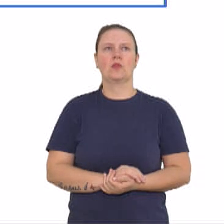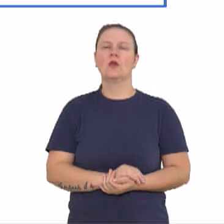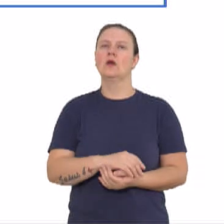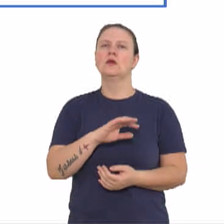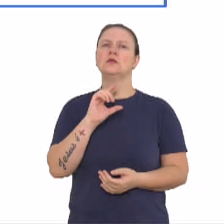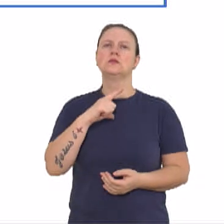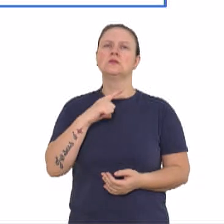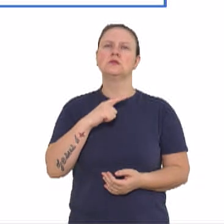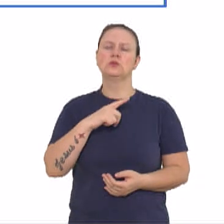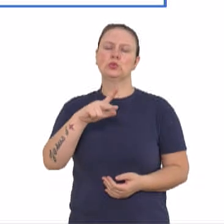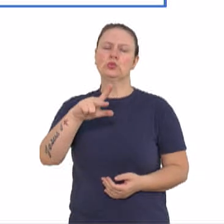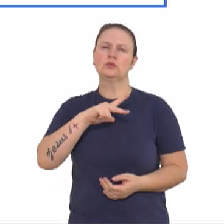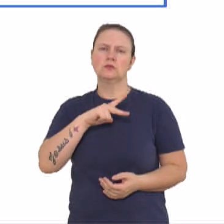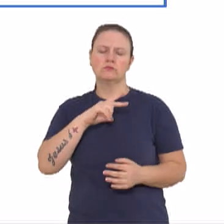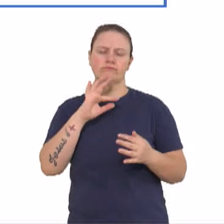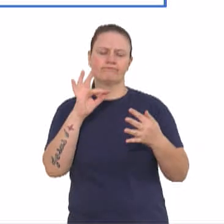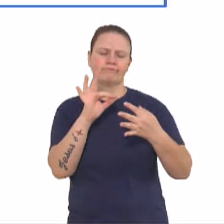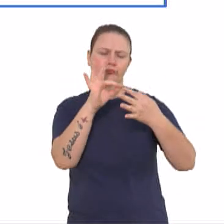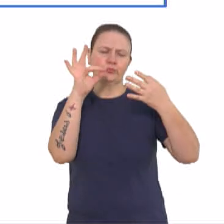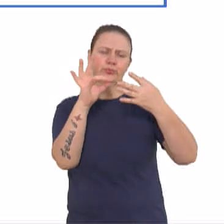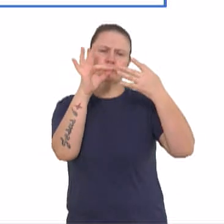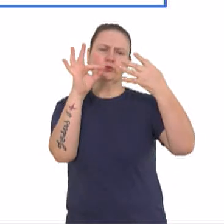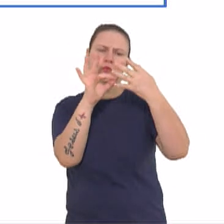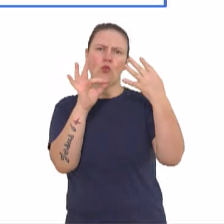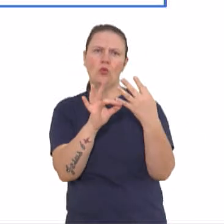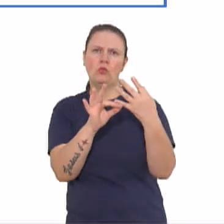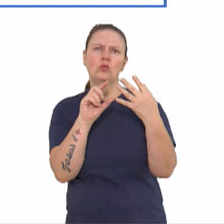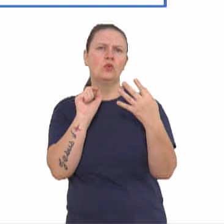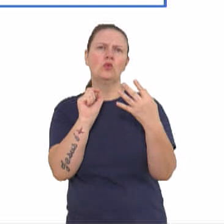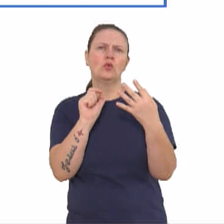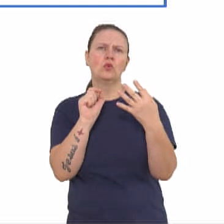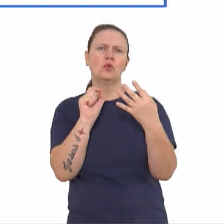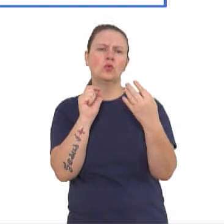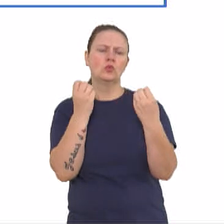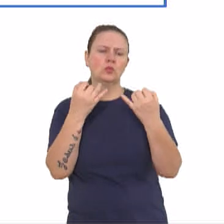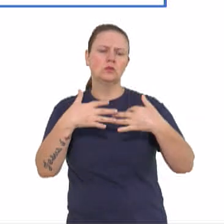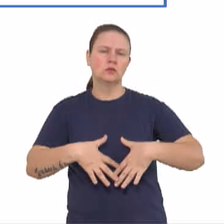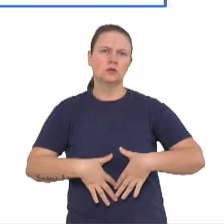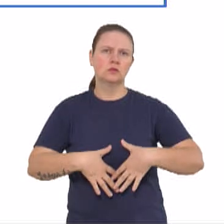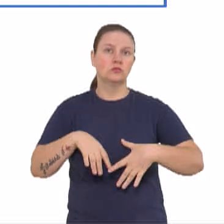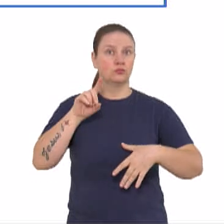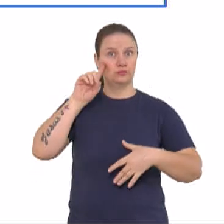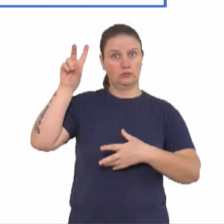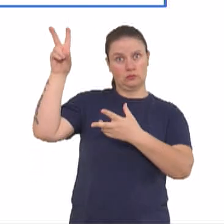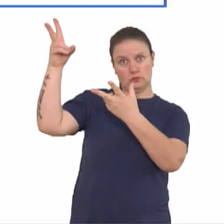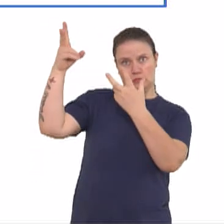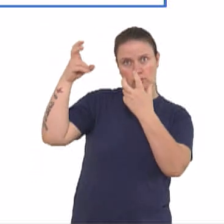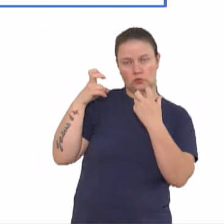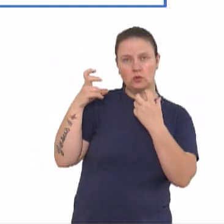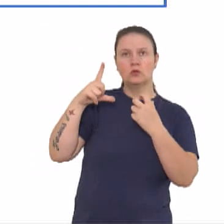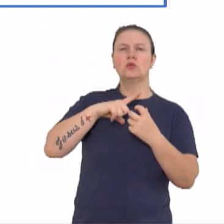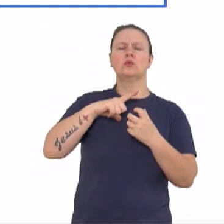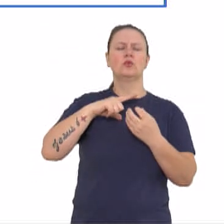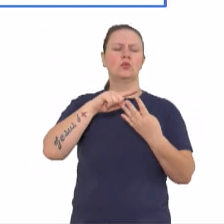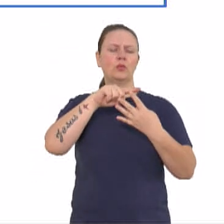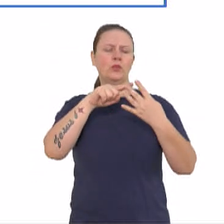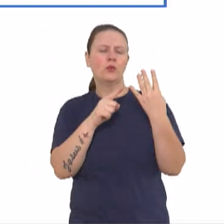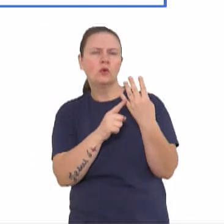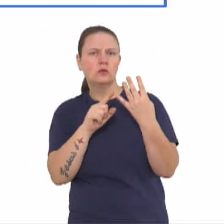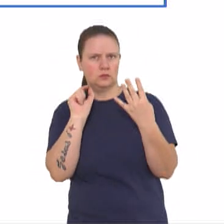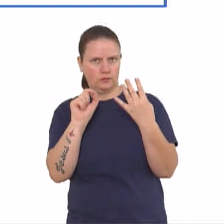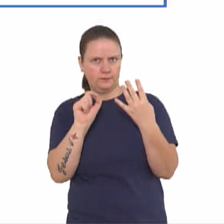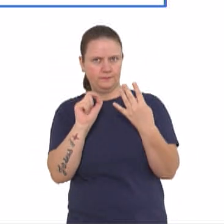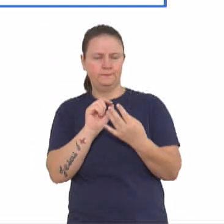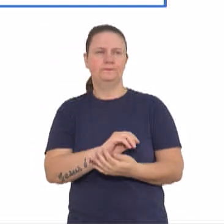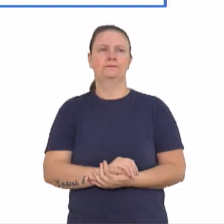Os pontos particulares de sua doutrina, doutrina de quem? Do Heráclito. Os pontos particulares de sua doutrina são os